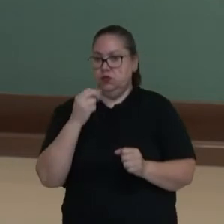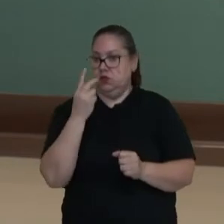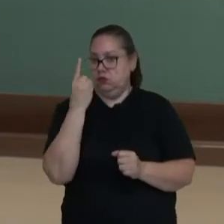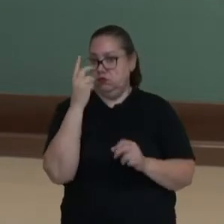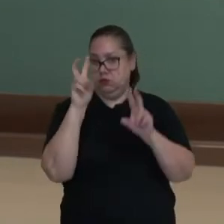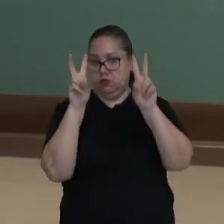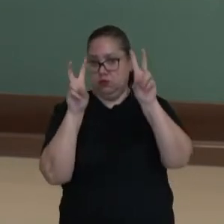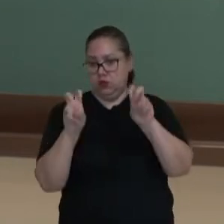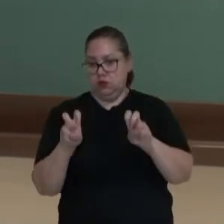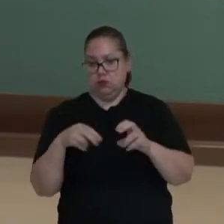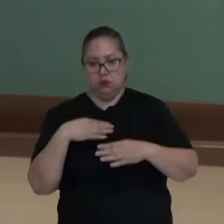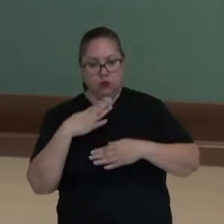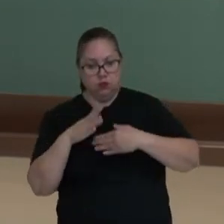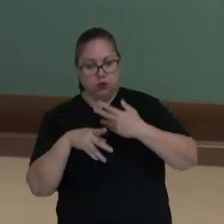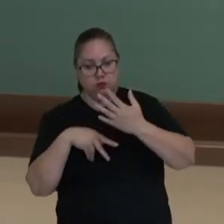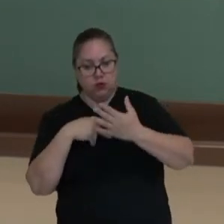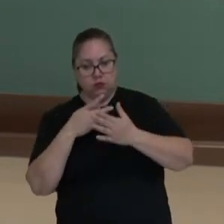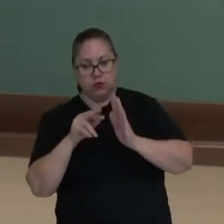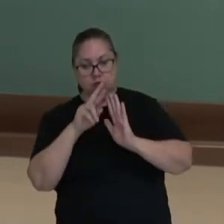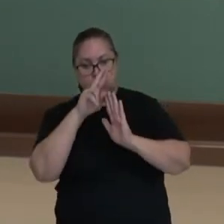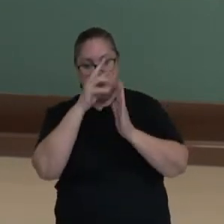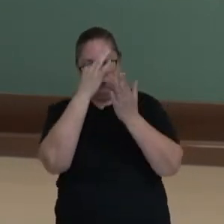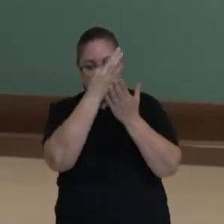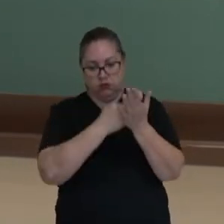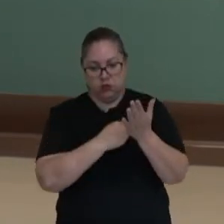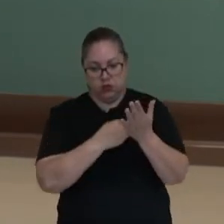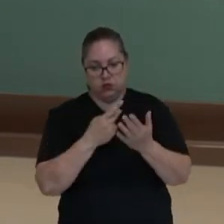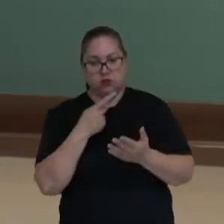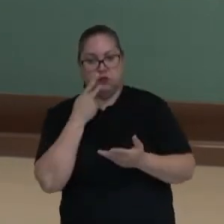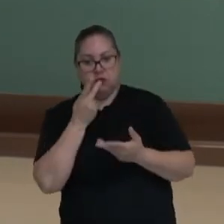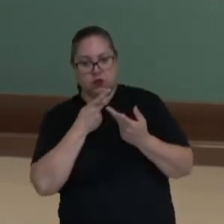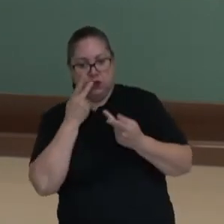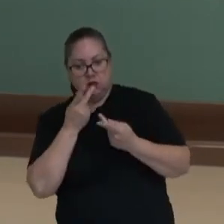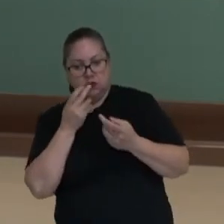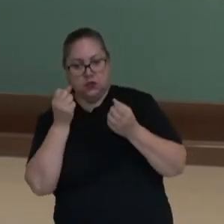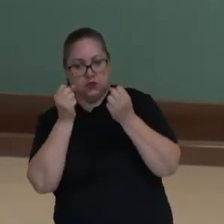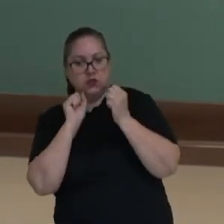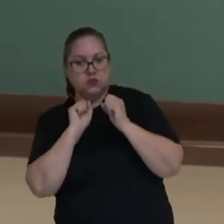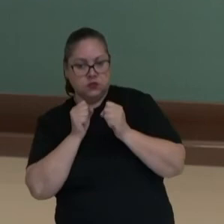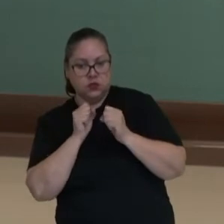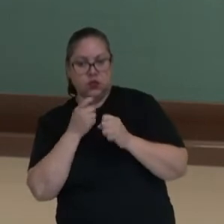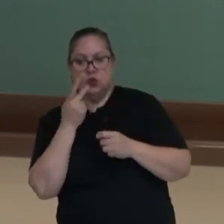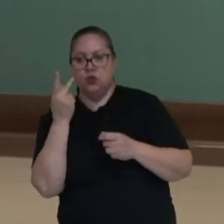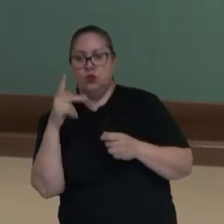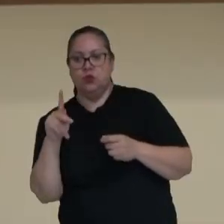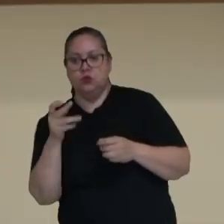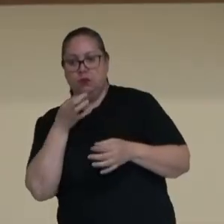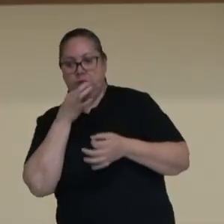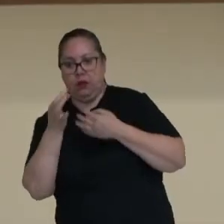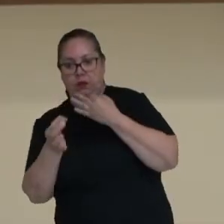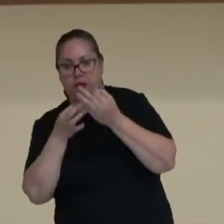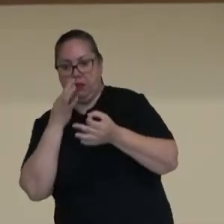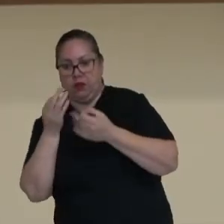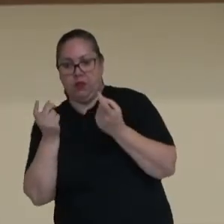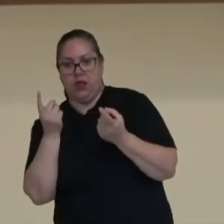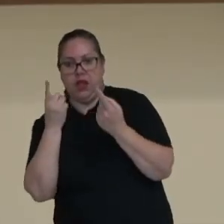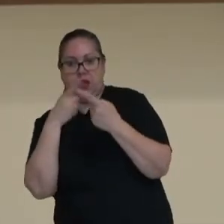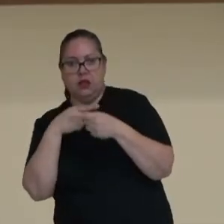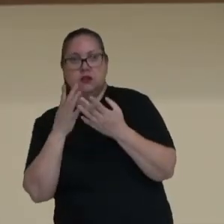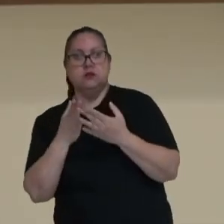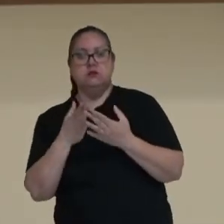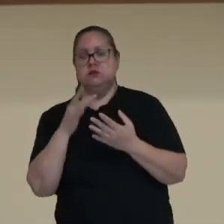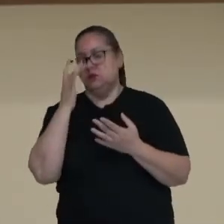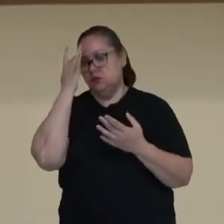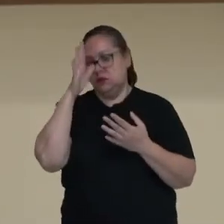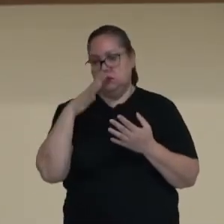um deve desenvolver um texto defendendo e outro deve fazer um texto criticando. Então veja, não interessa nem aqui para o